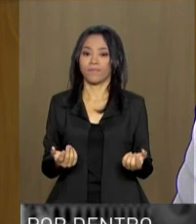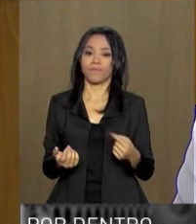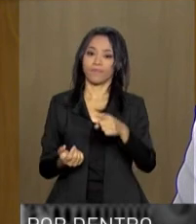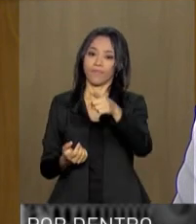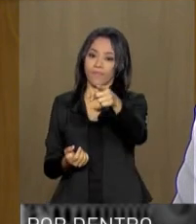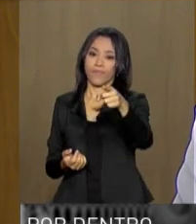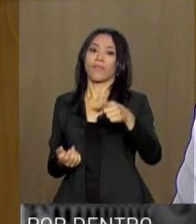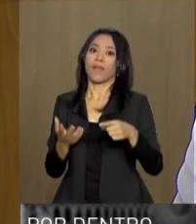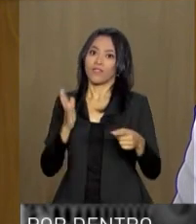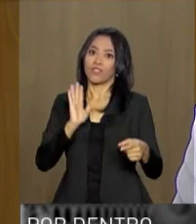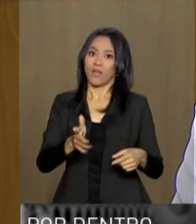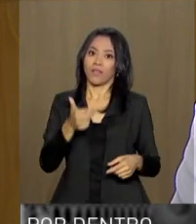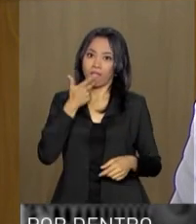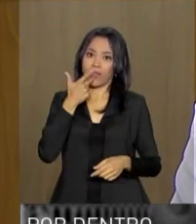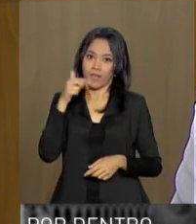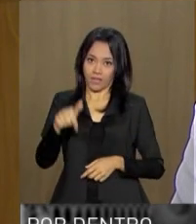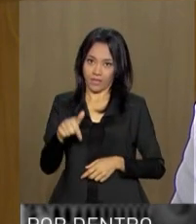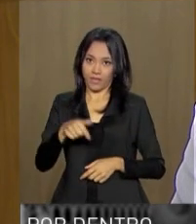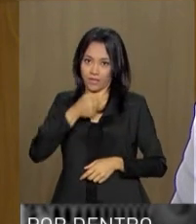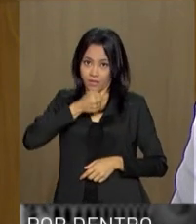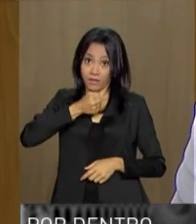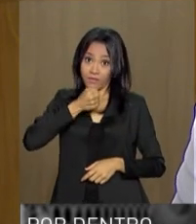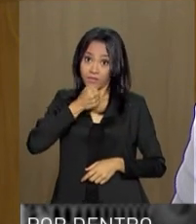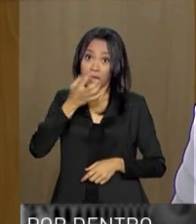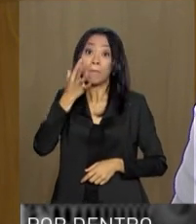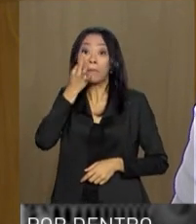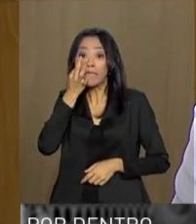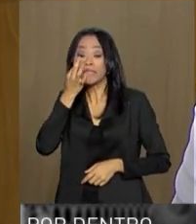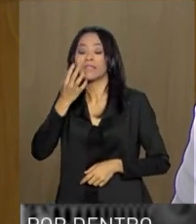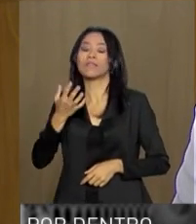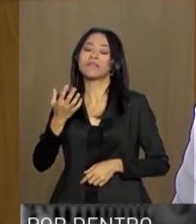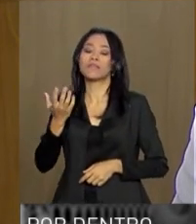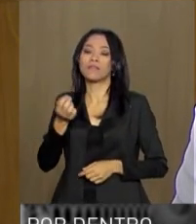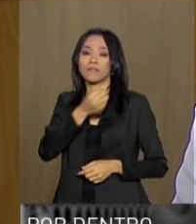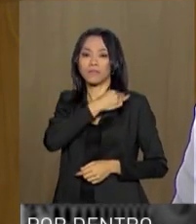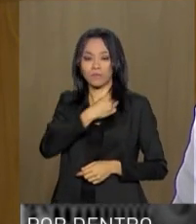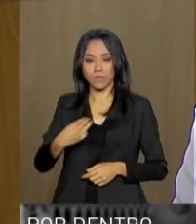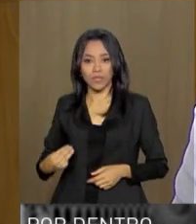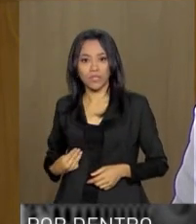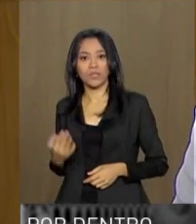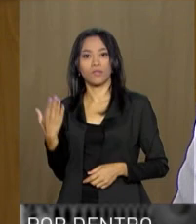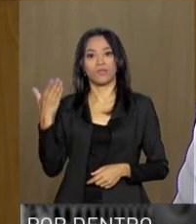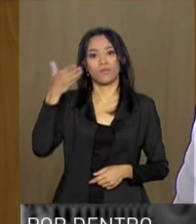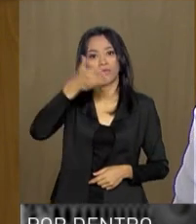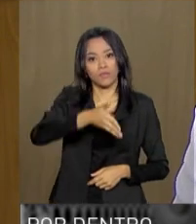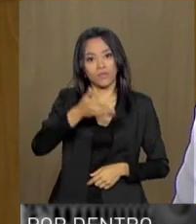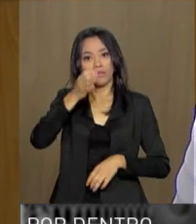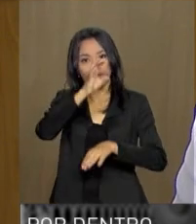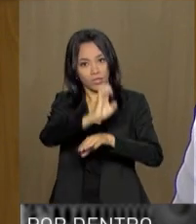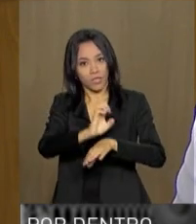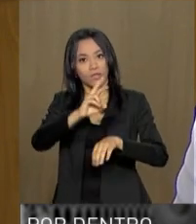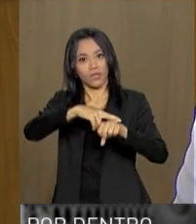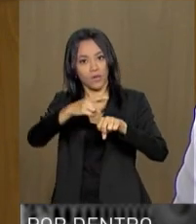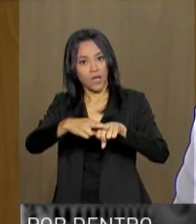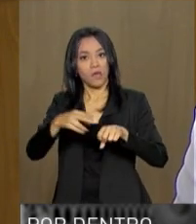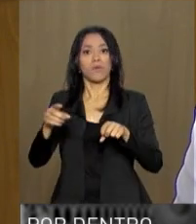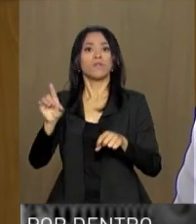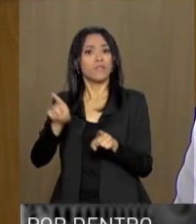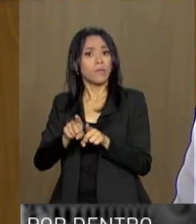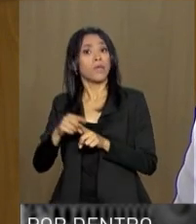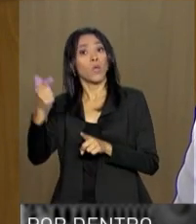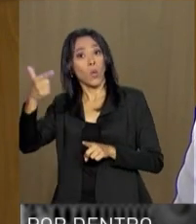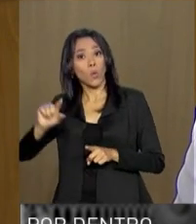aqui a roraima é e não só dele né mas também junto a outros órgãos como ministério público